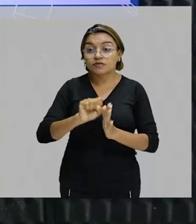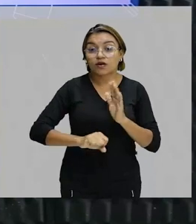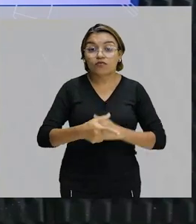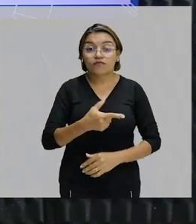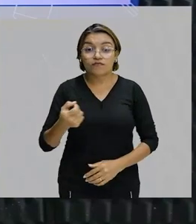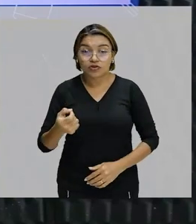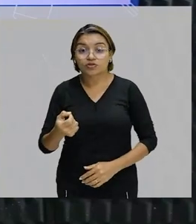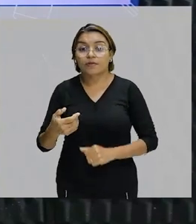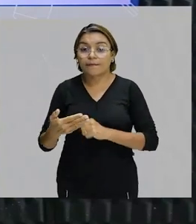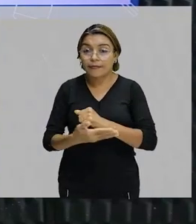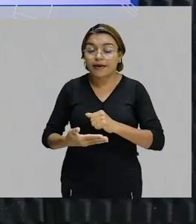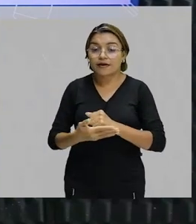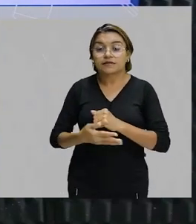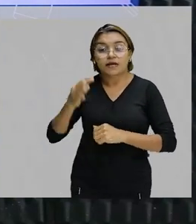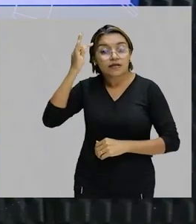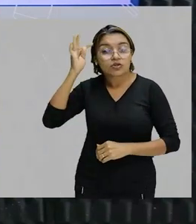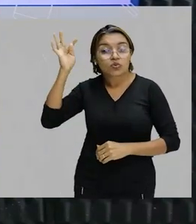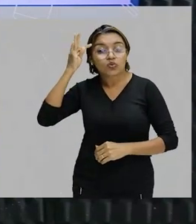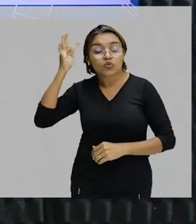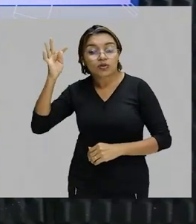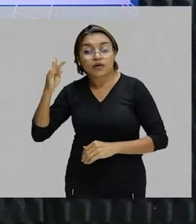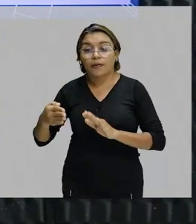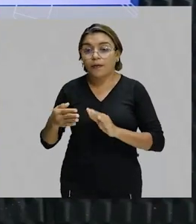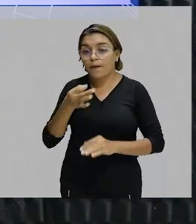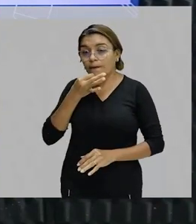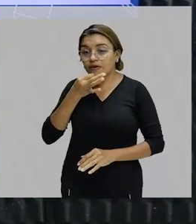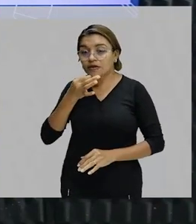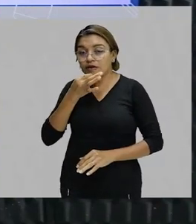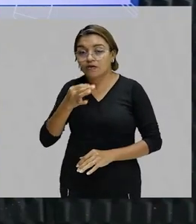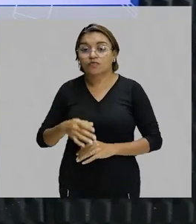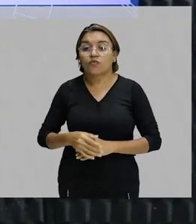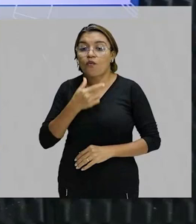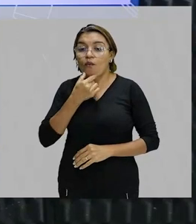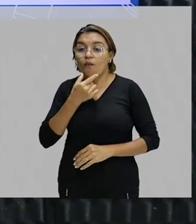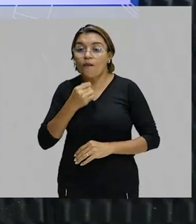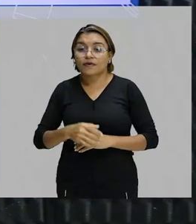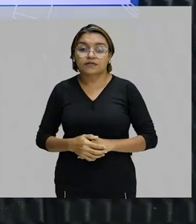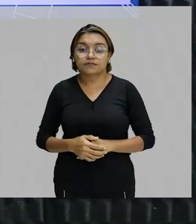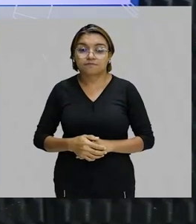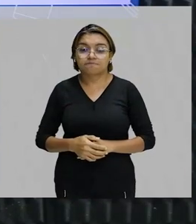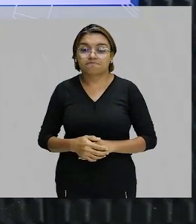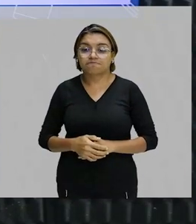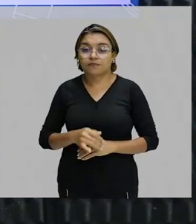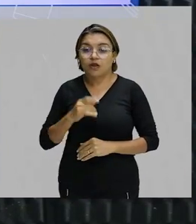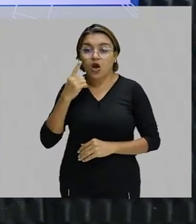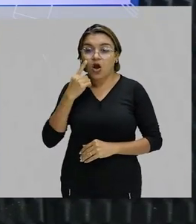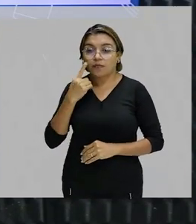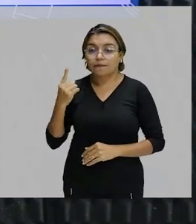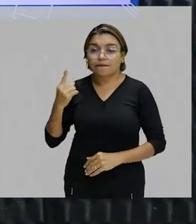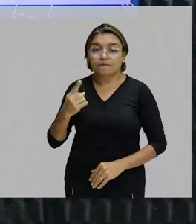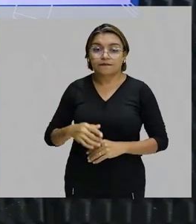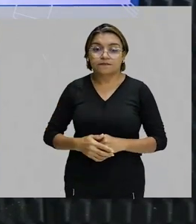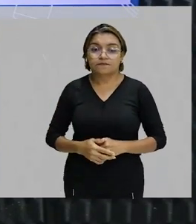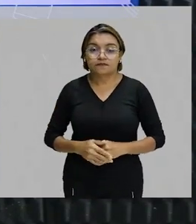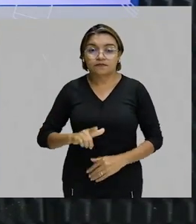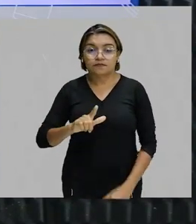base em teorias formuladas por teóricos como o economista ucraniano Ludwig v mizes